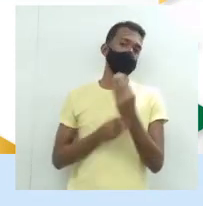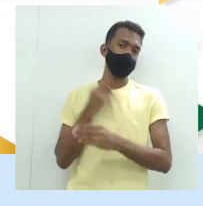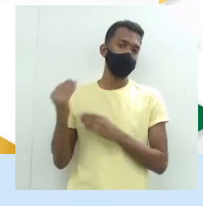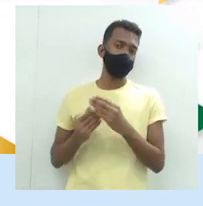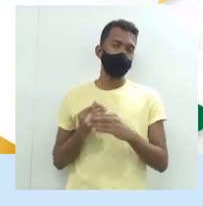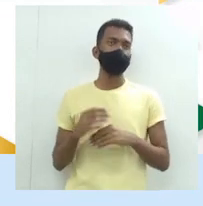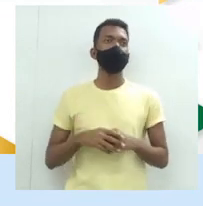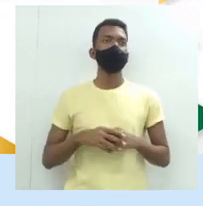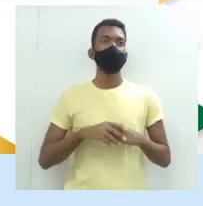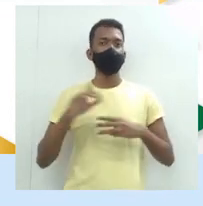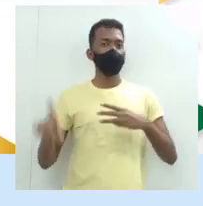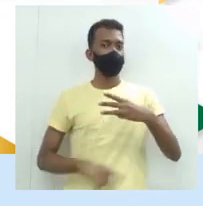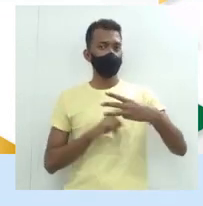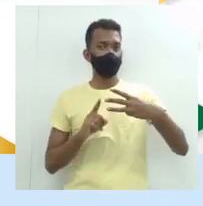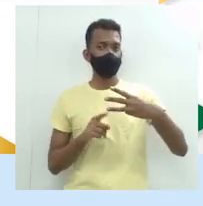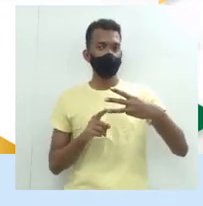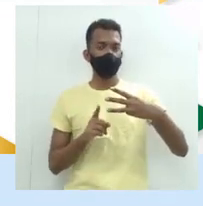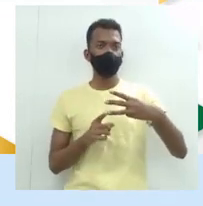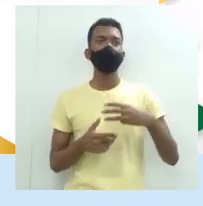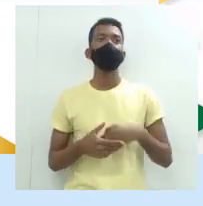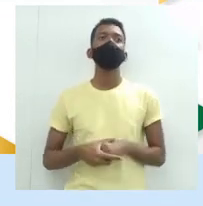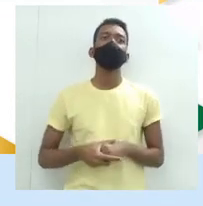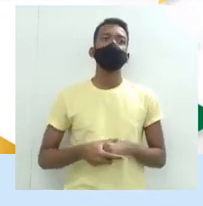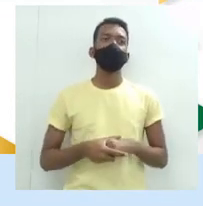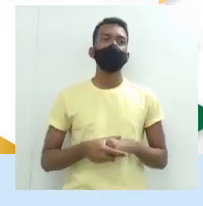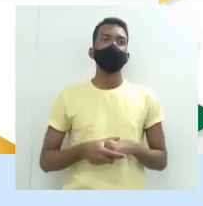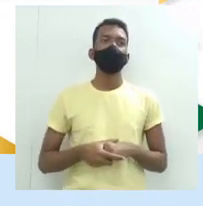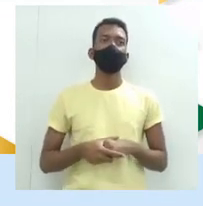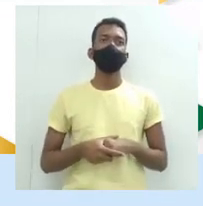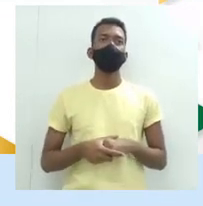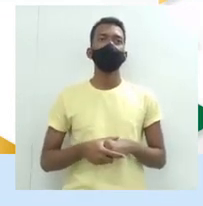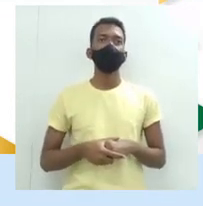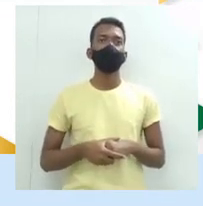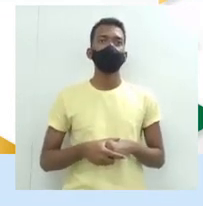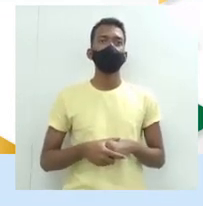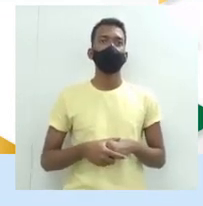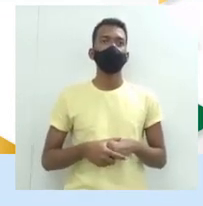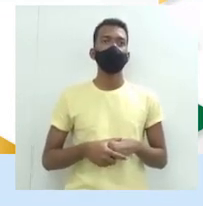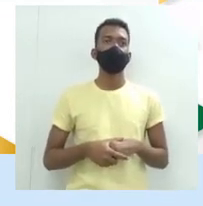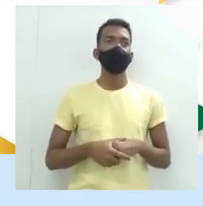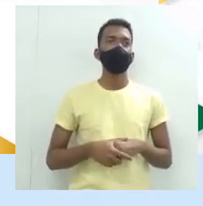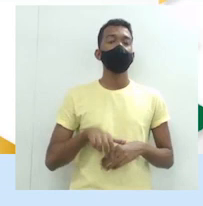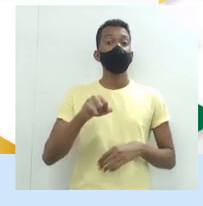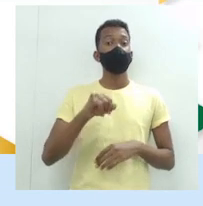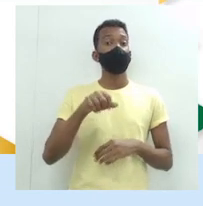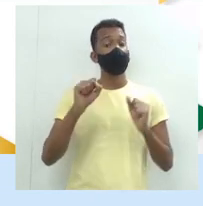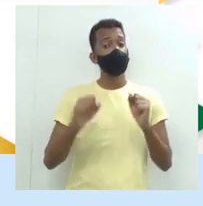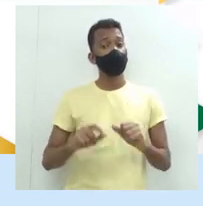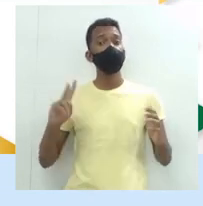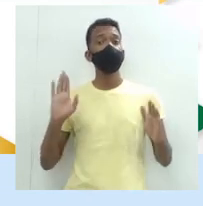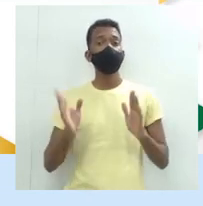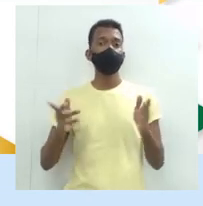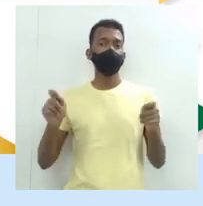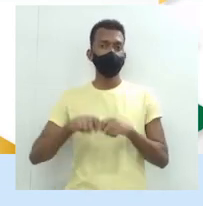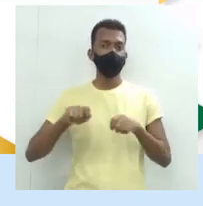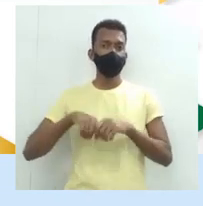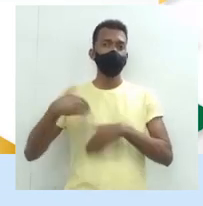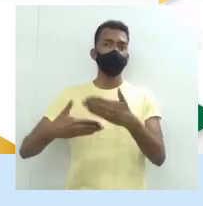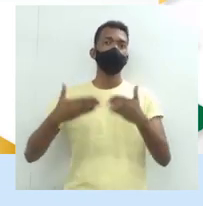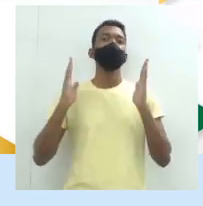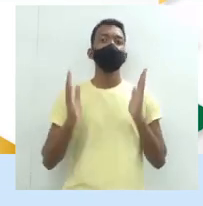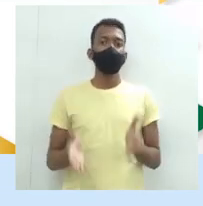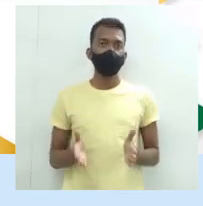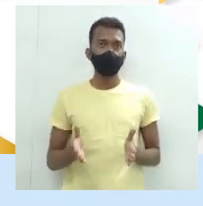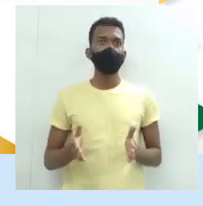ajudar. Number 3, that there's already something being done. Tem alguma coisa já sendo feita. And that